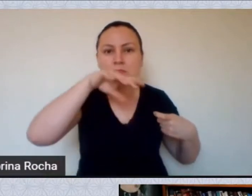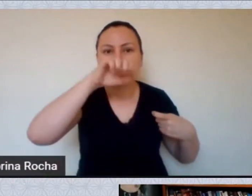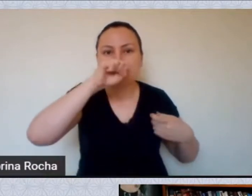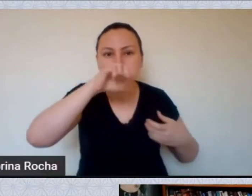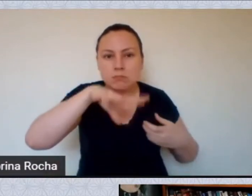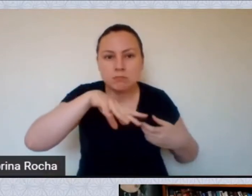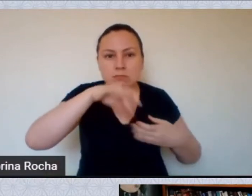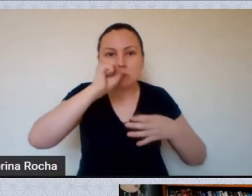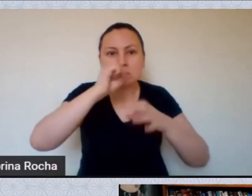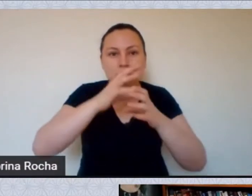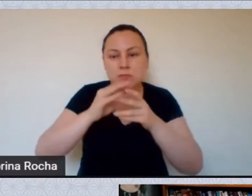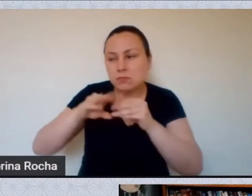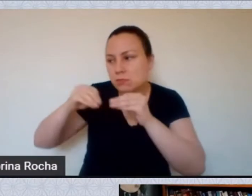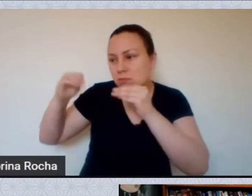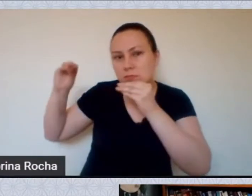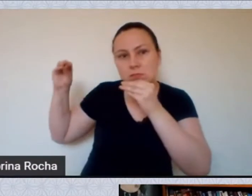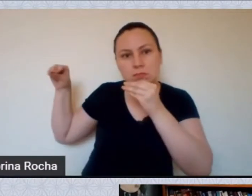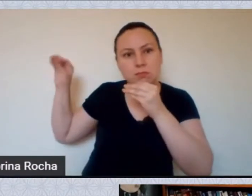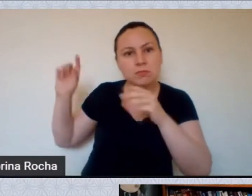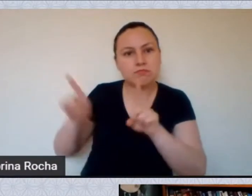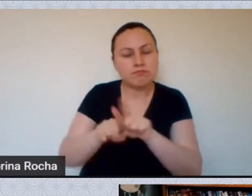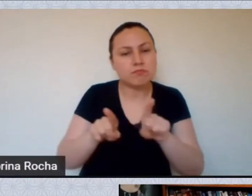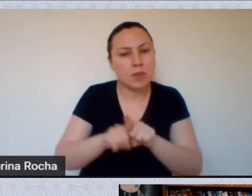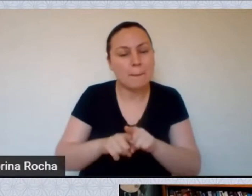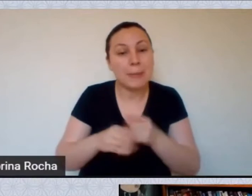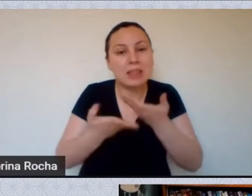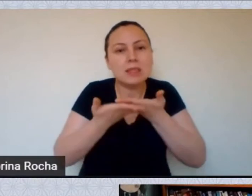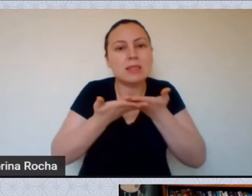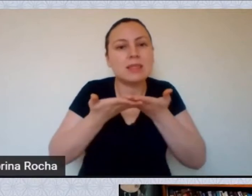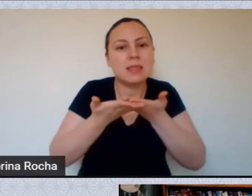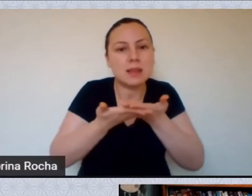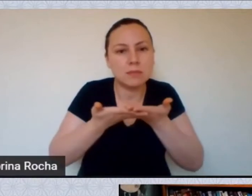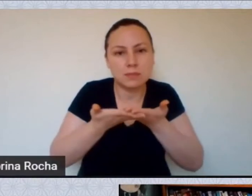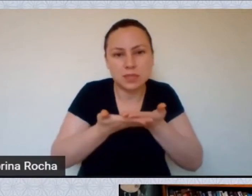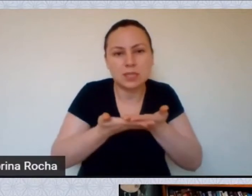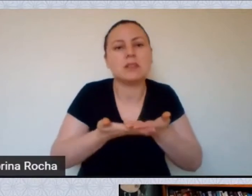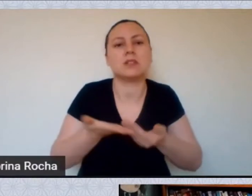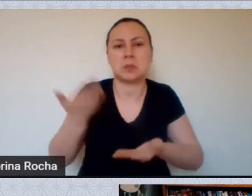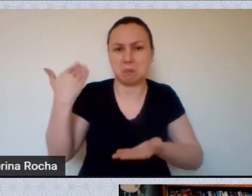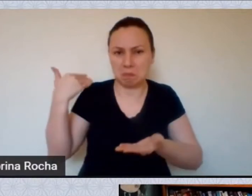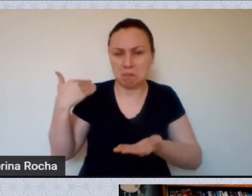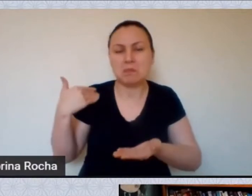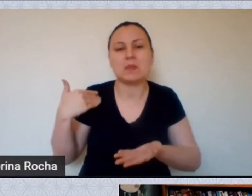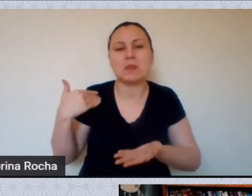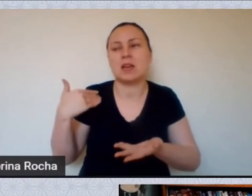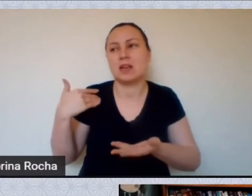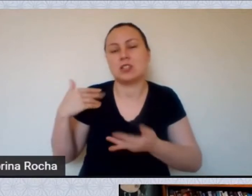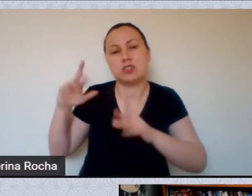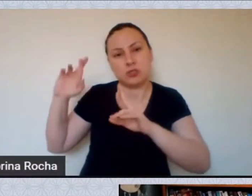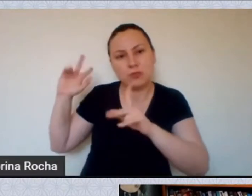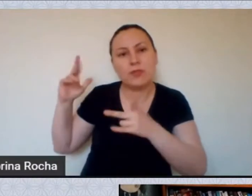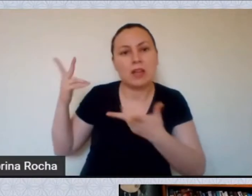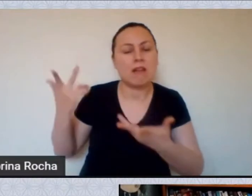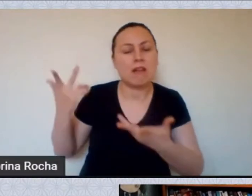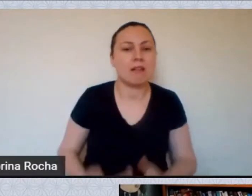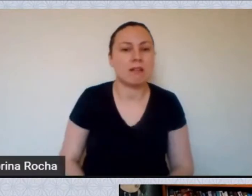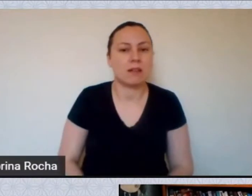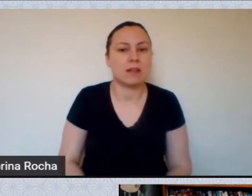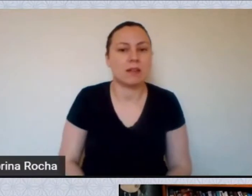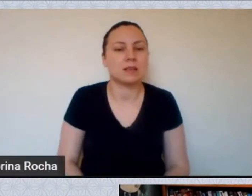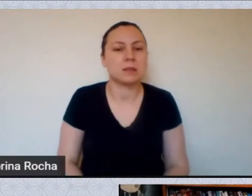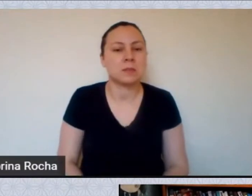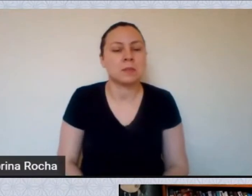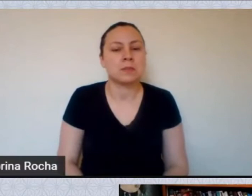tratamentos que fortalecem as pessoas de uma forma que não existiu em 1918 ainda. A gente tem CTIs que são muito